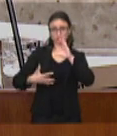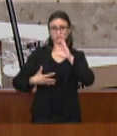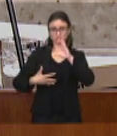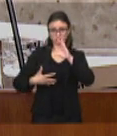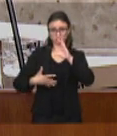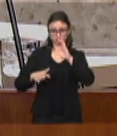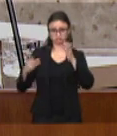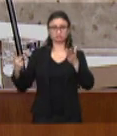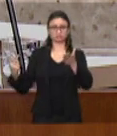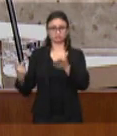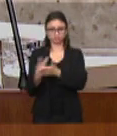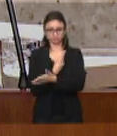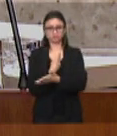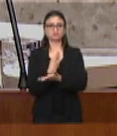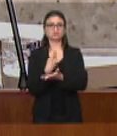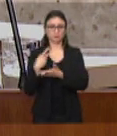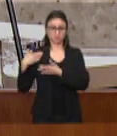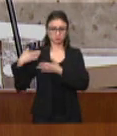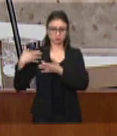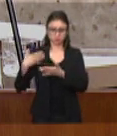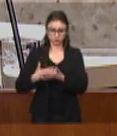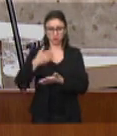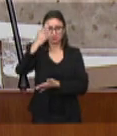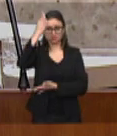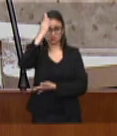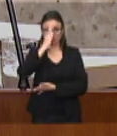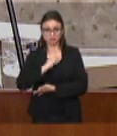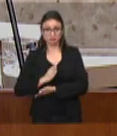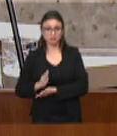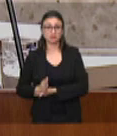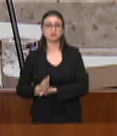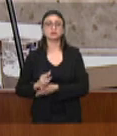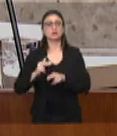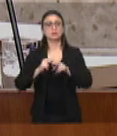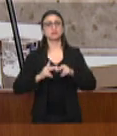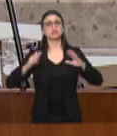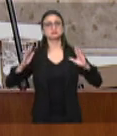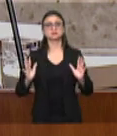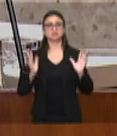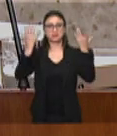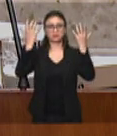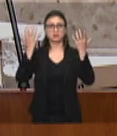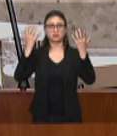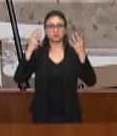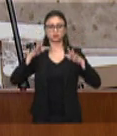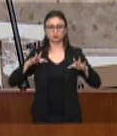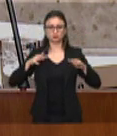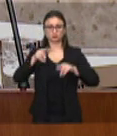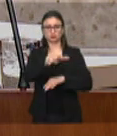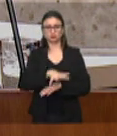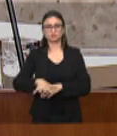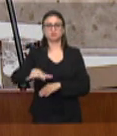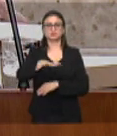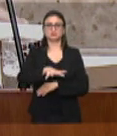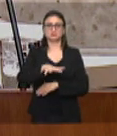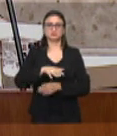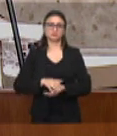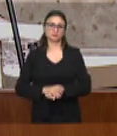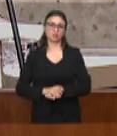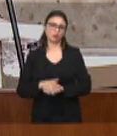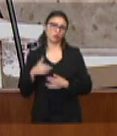atravessam a negritude brasileira a ser veementemente celebrada em todo o território. Em pauta,